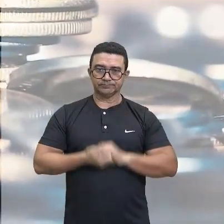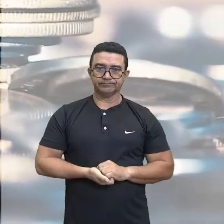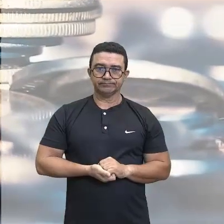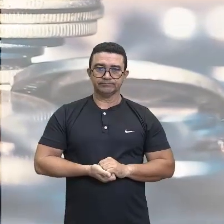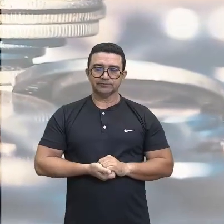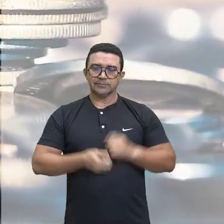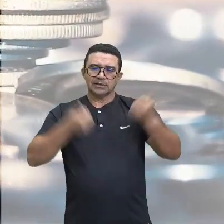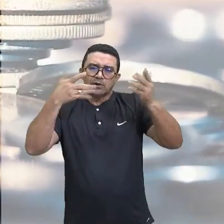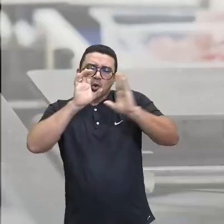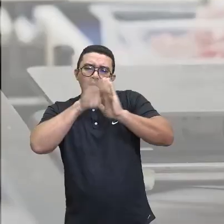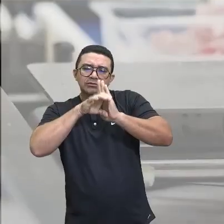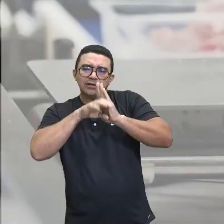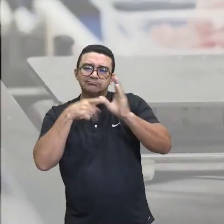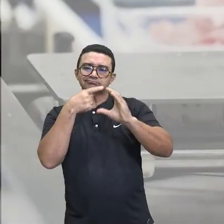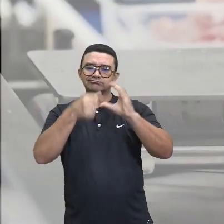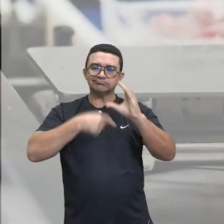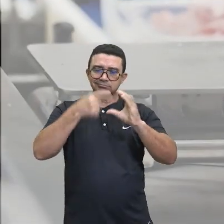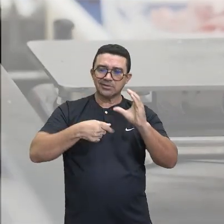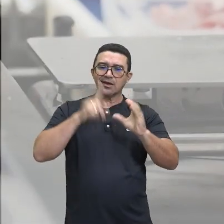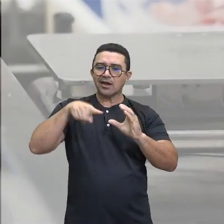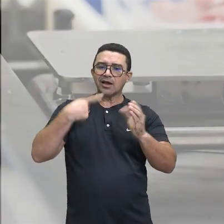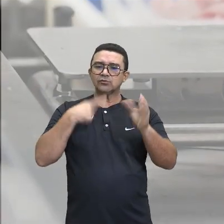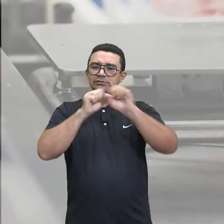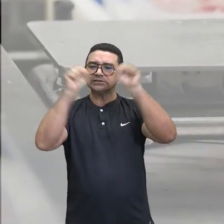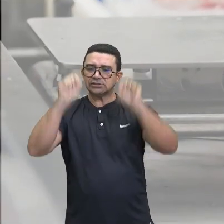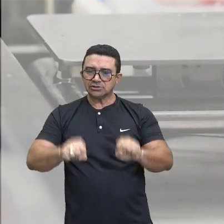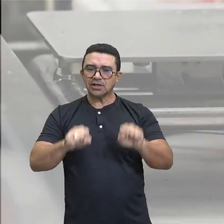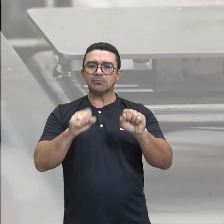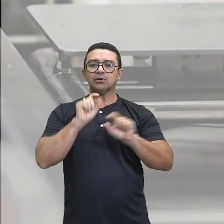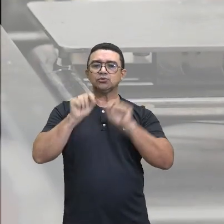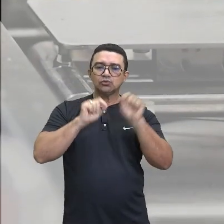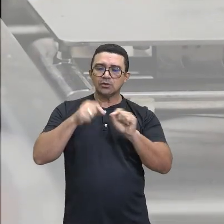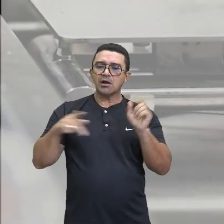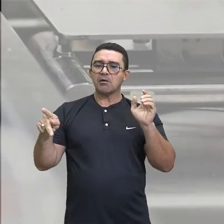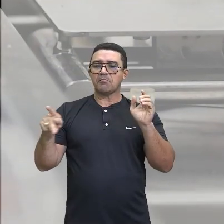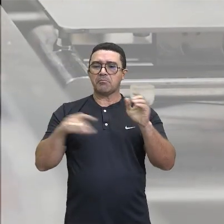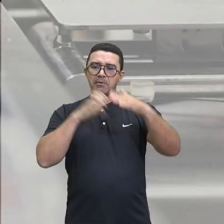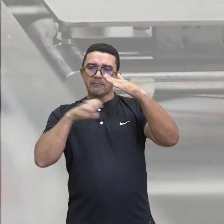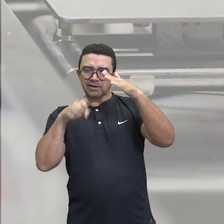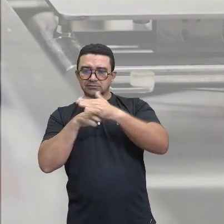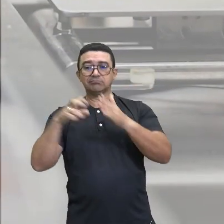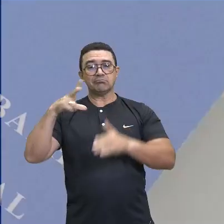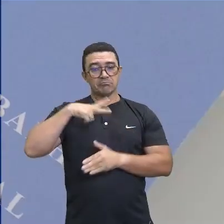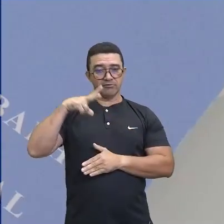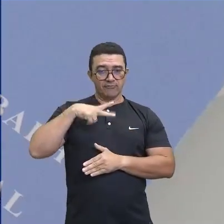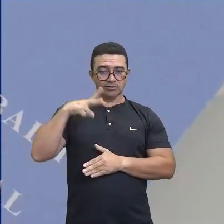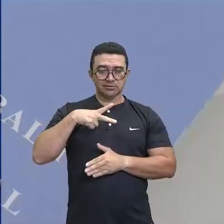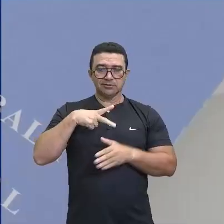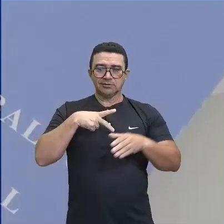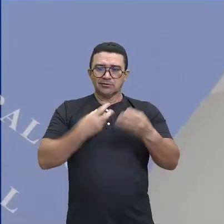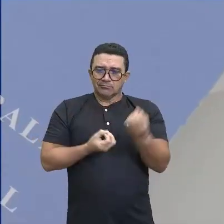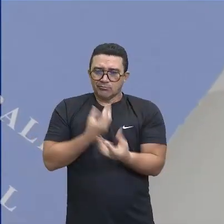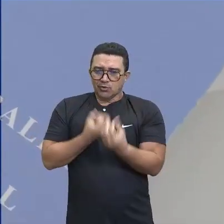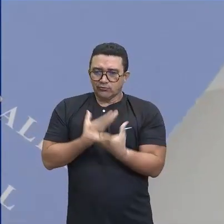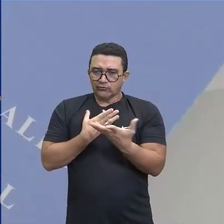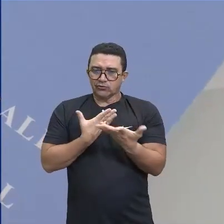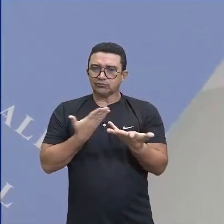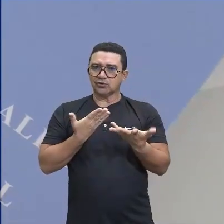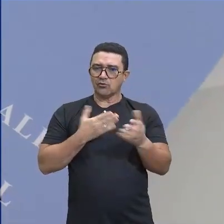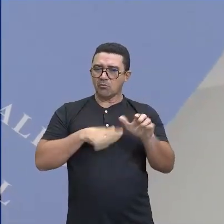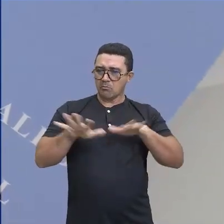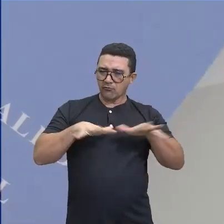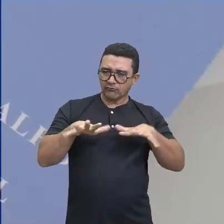Definindo o capitalismo. É um modo de produção que se baseia na propriedade privada dos meios de produção e é movido pelo trabalho livre